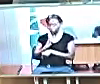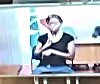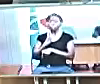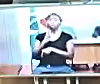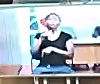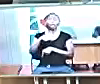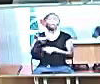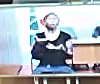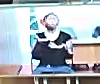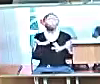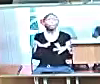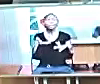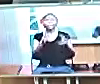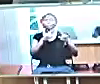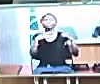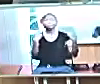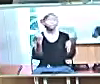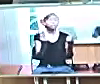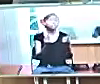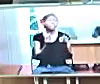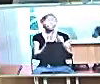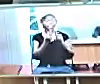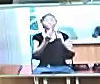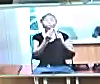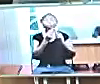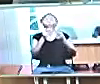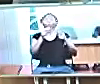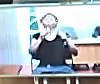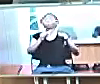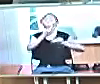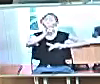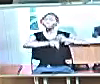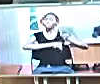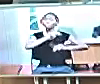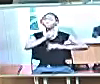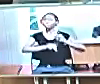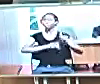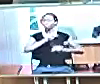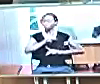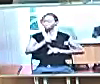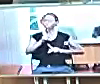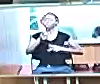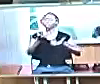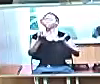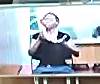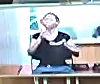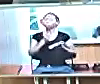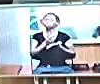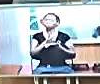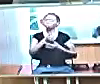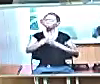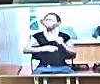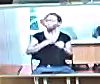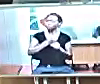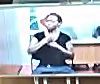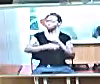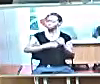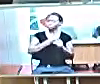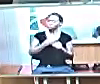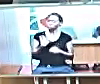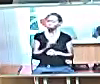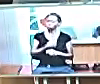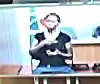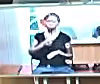fazendo uma audiência pública espero que nós possamos por muitos anos fazer audiência pública para